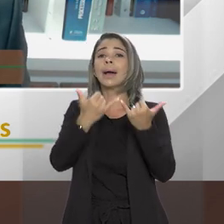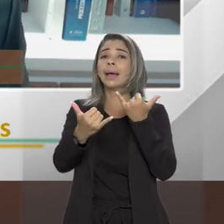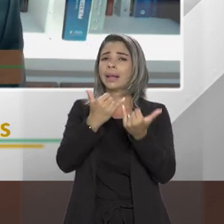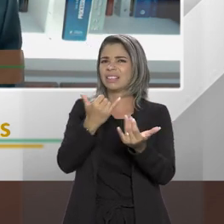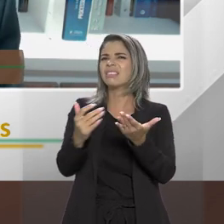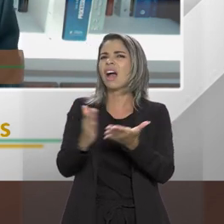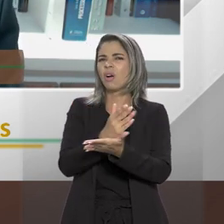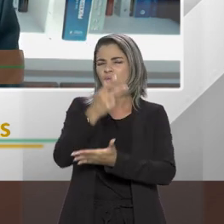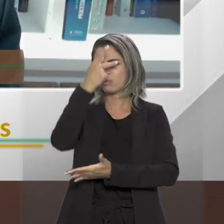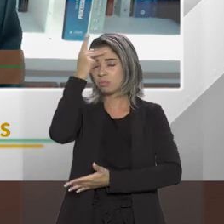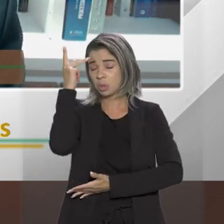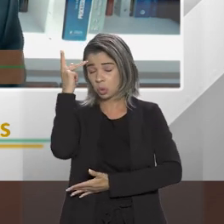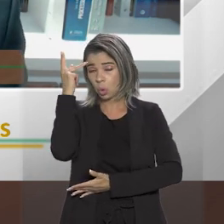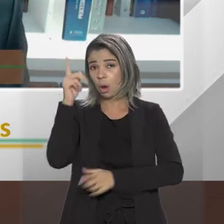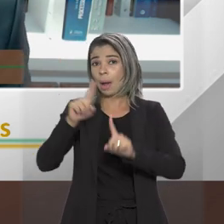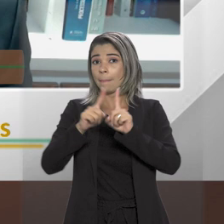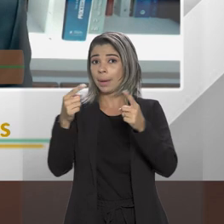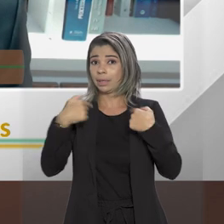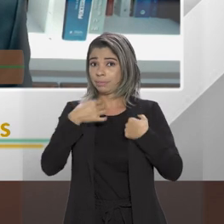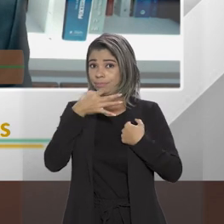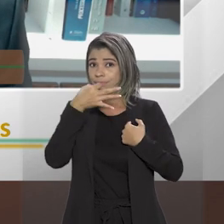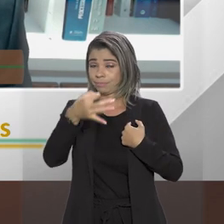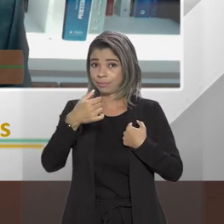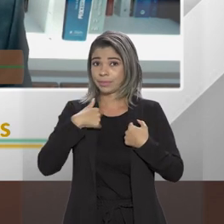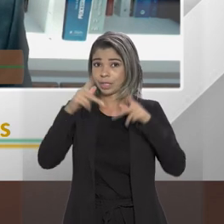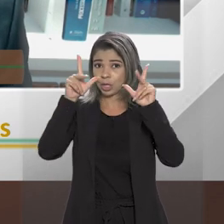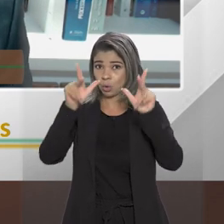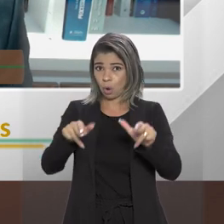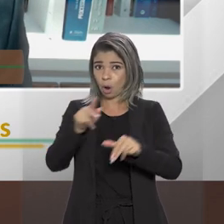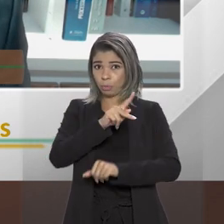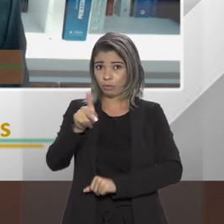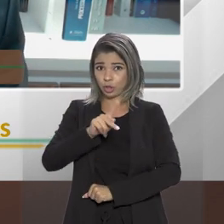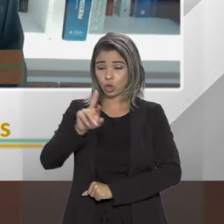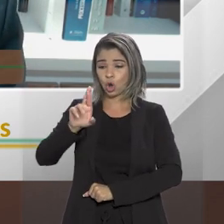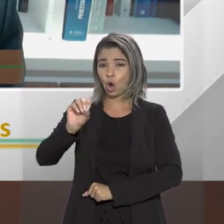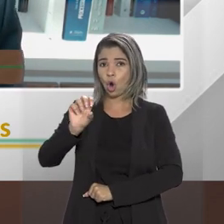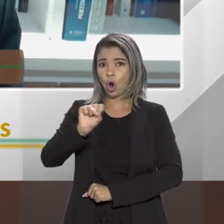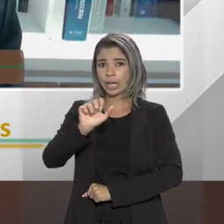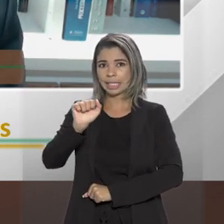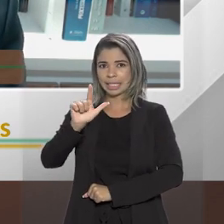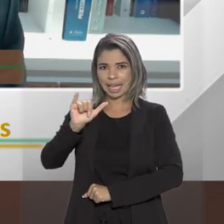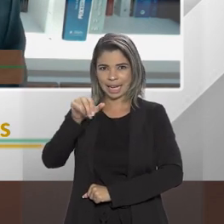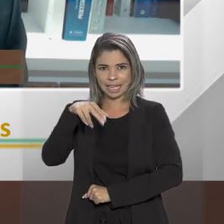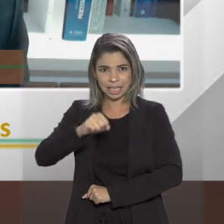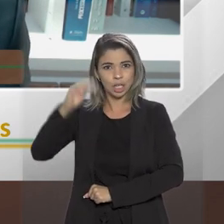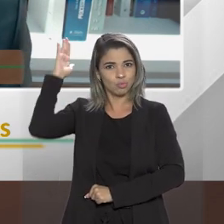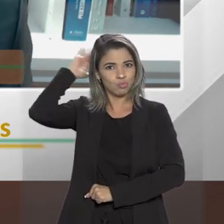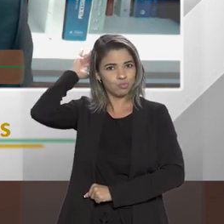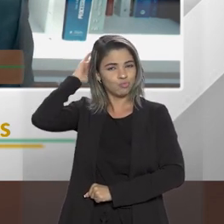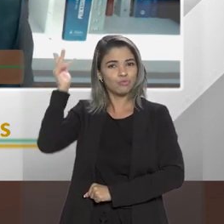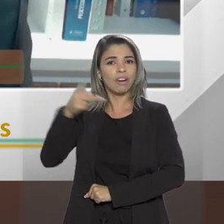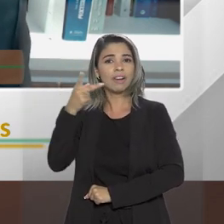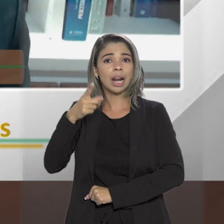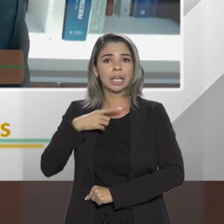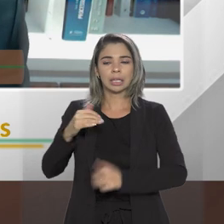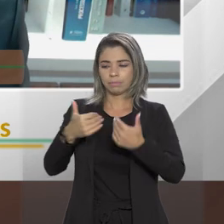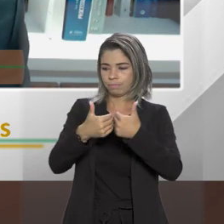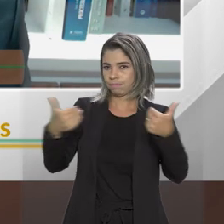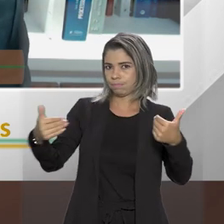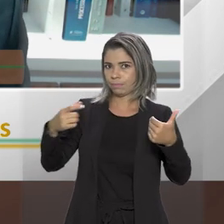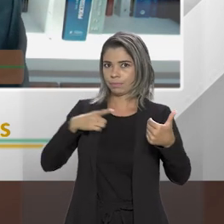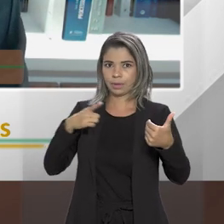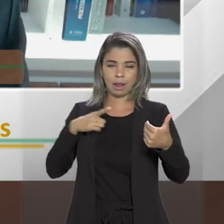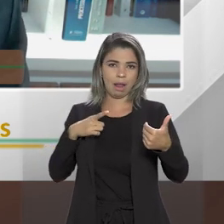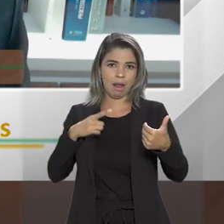prefiro compreender, assim como faz a professora Rosalina Moita, lá do Pará, que a extrajudicialização é um gênero do qual